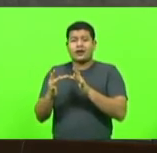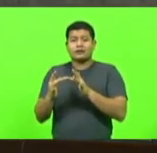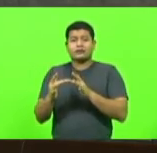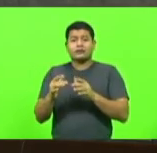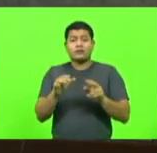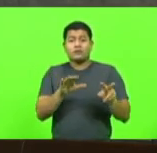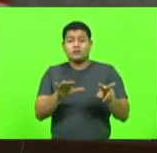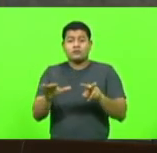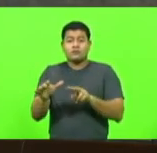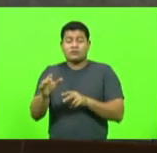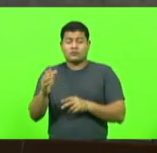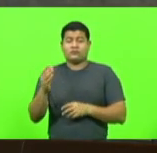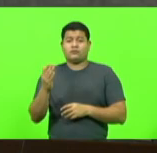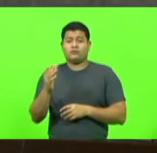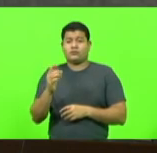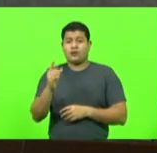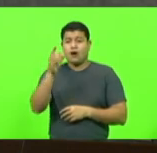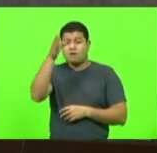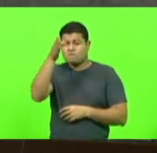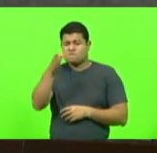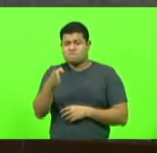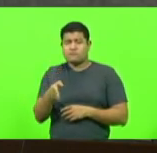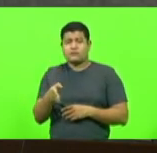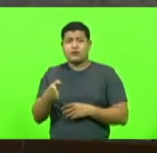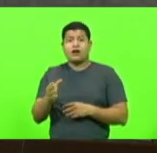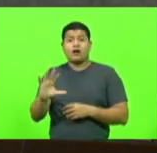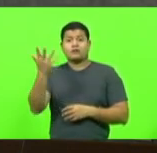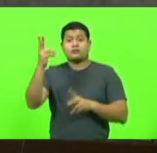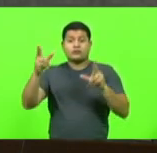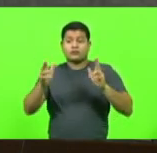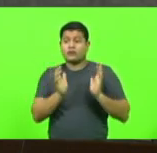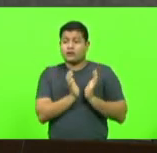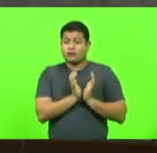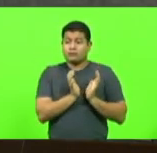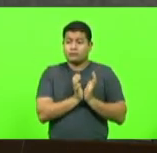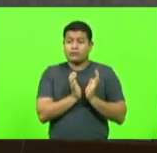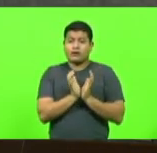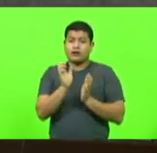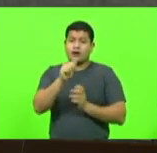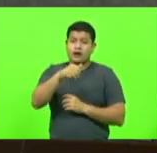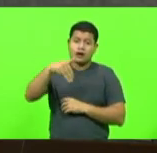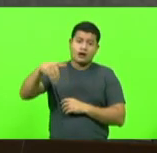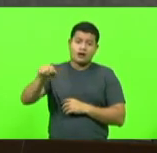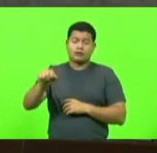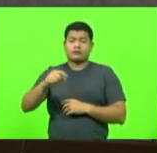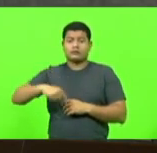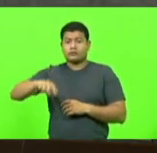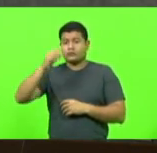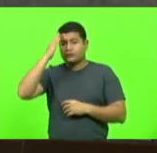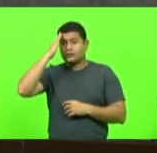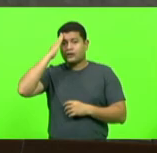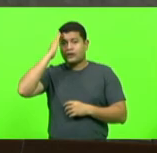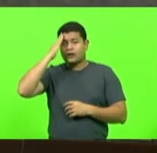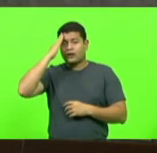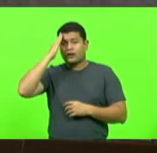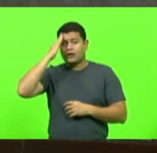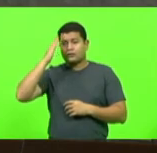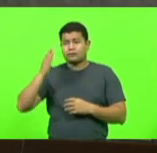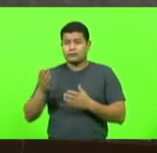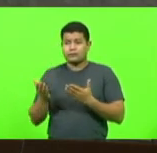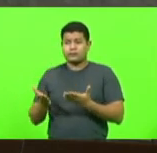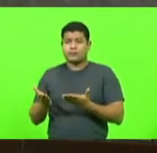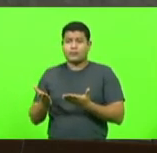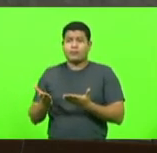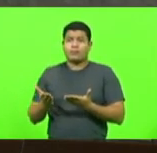que acontece nas APAES, nas AMAs. E a gente sabe que esse paciente,